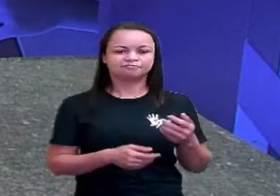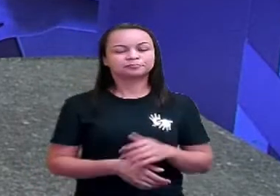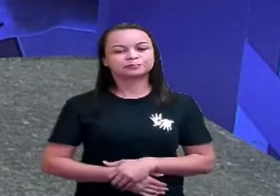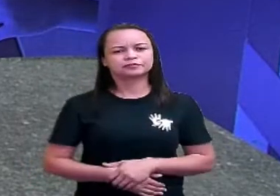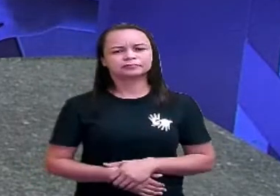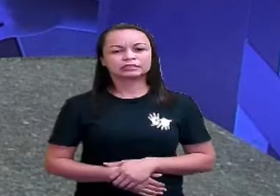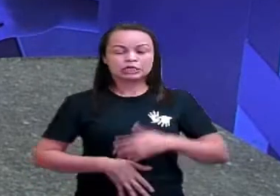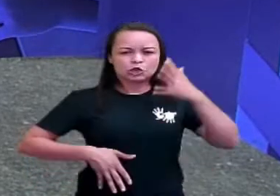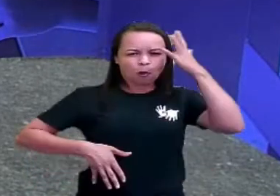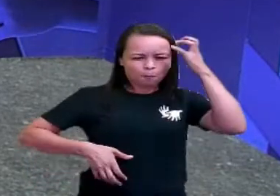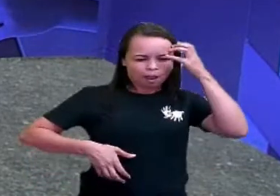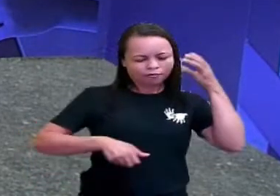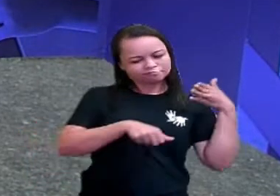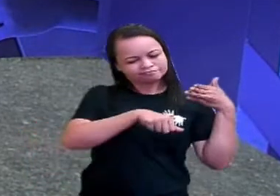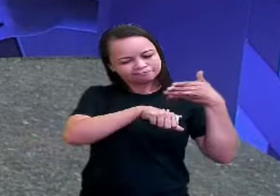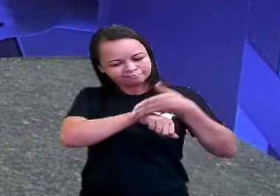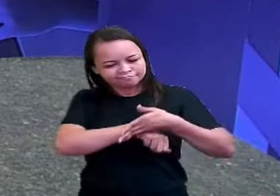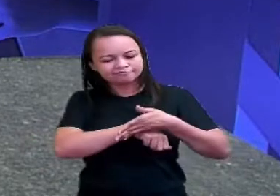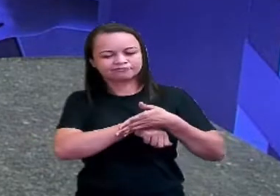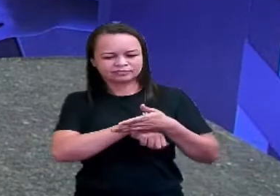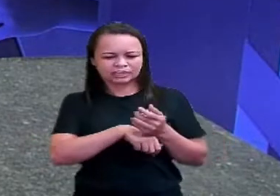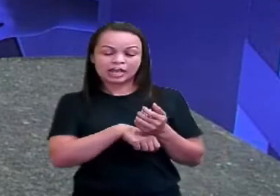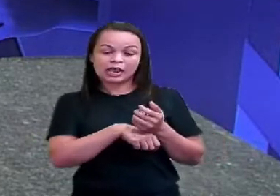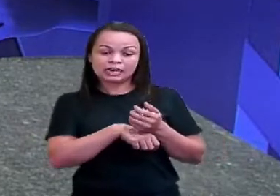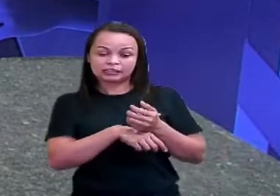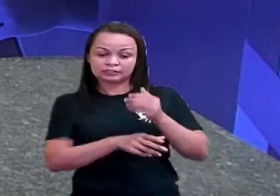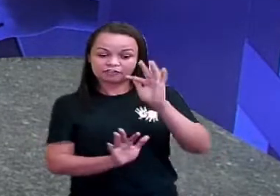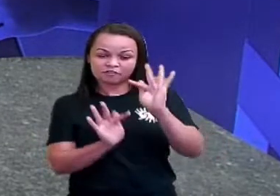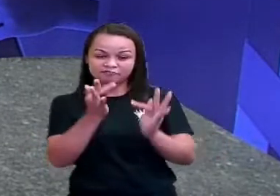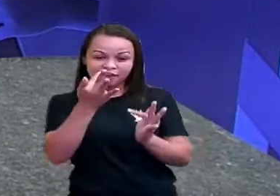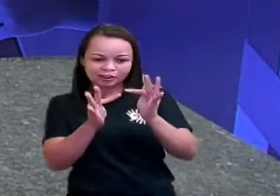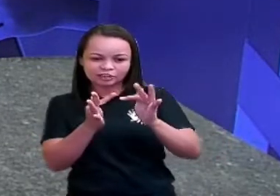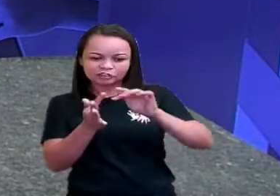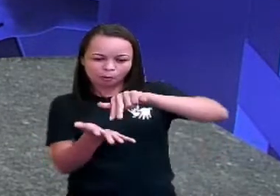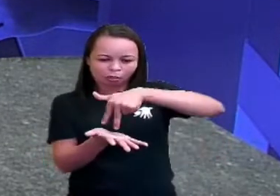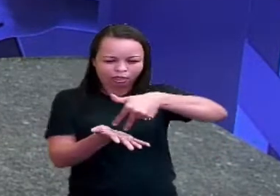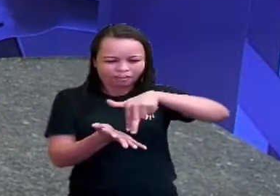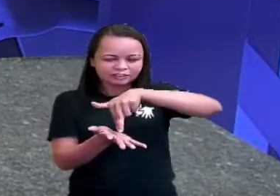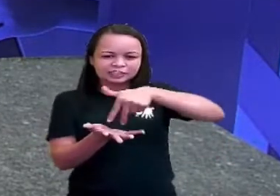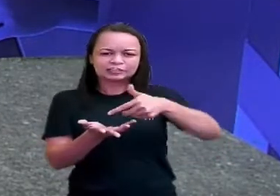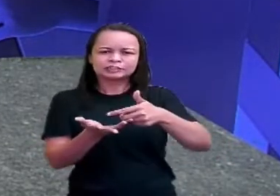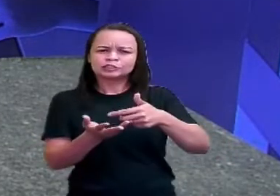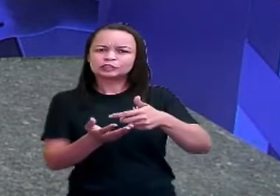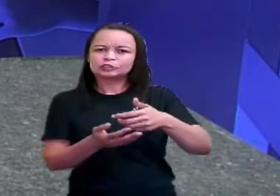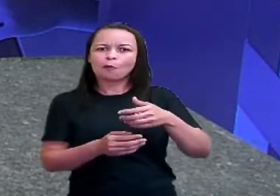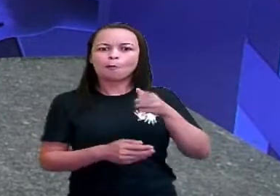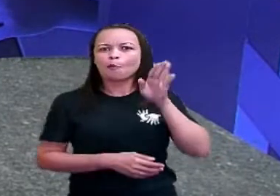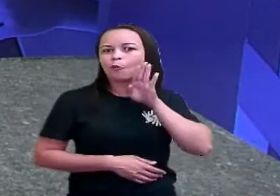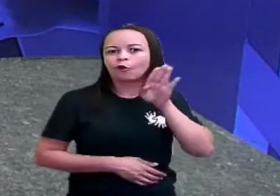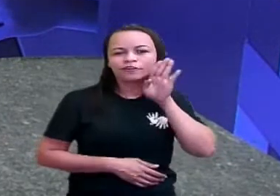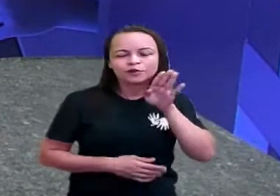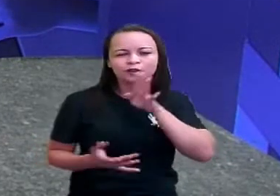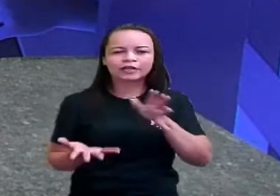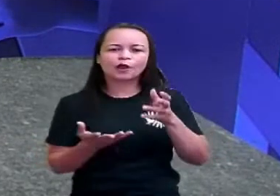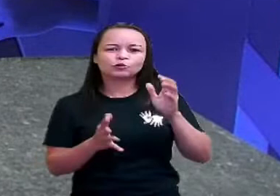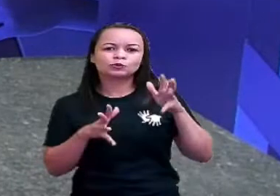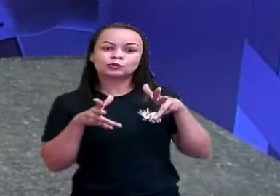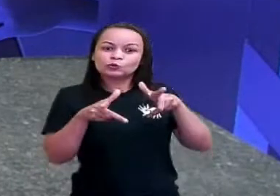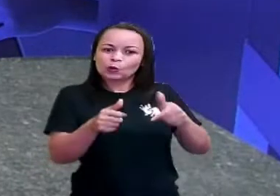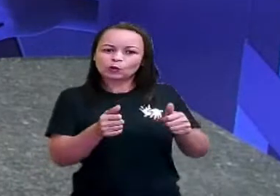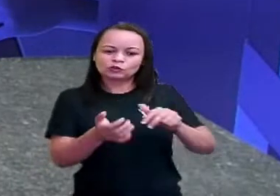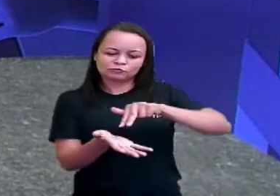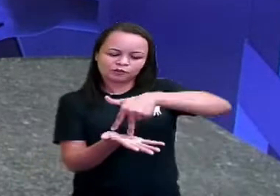lá dentro tava um baile tão legal, tão divertido, todo mundo em festa.